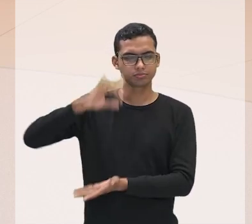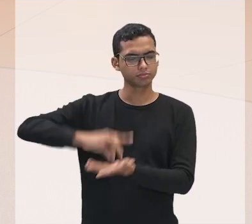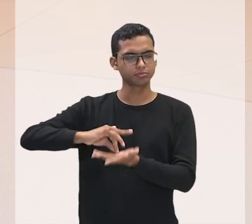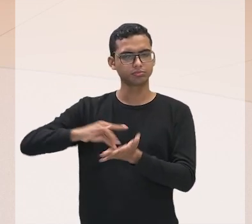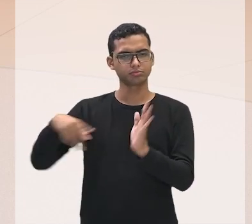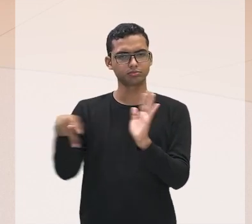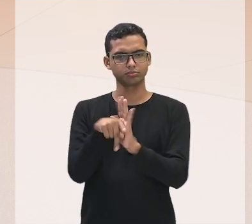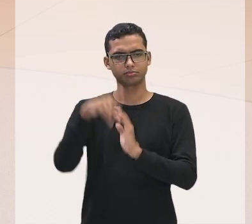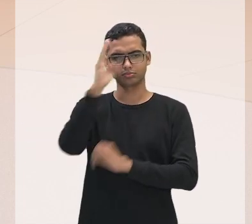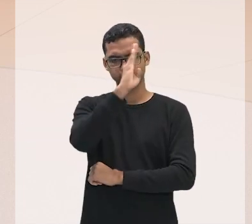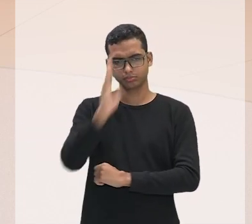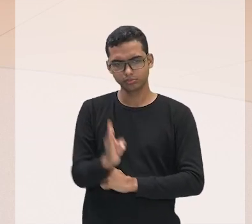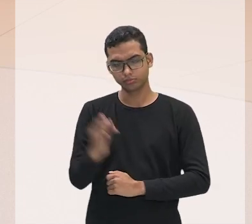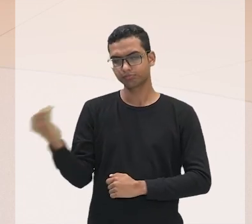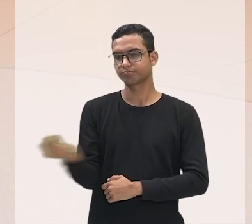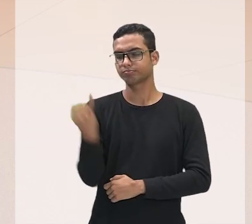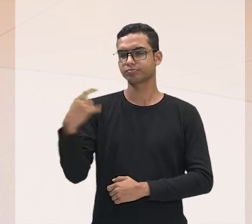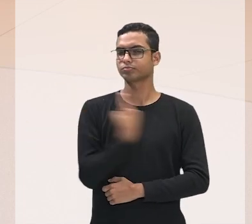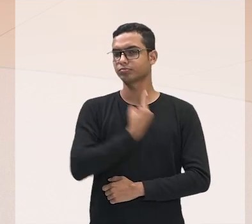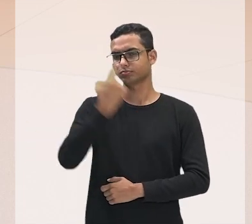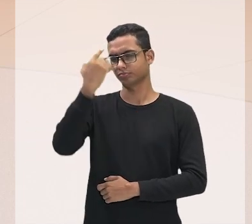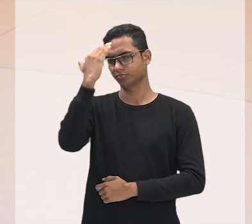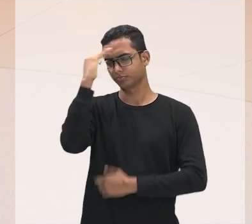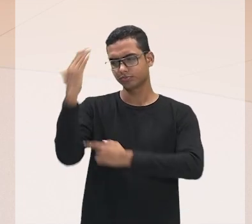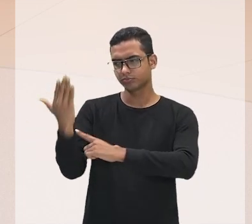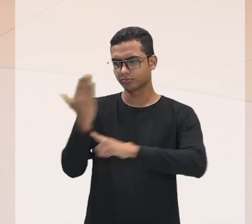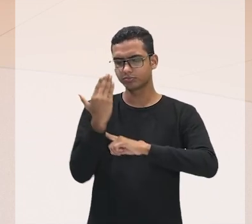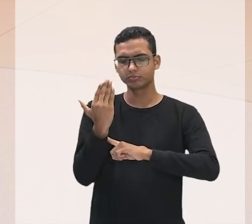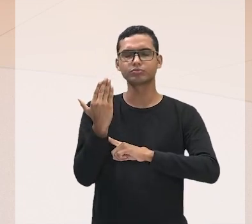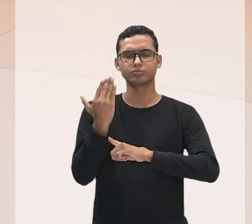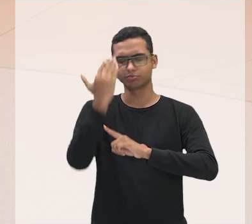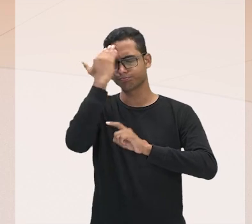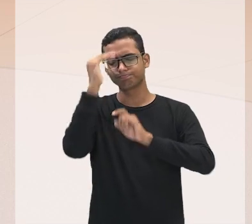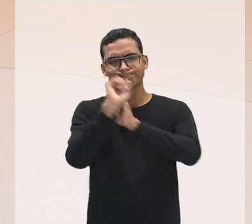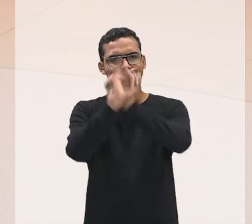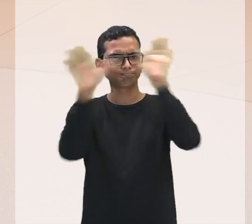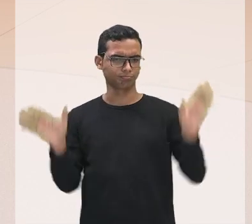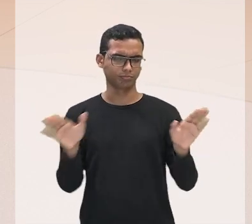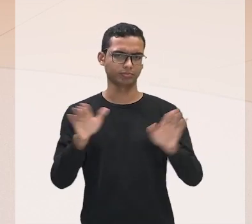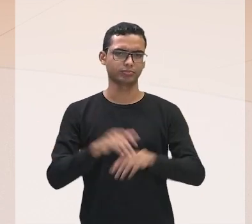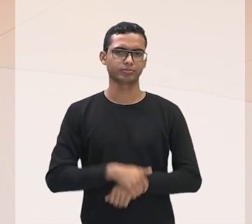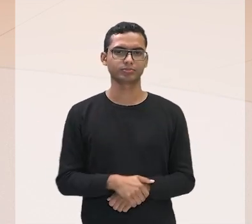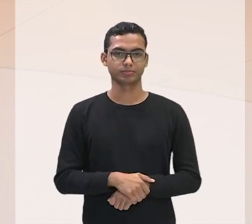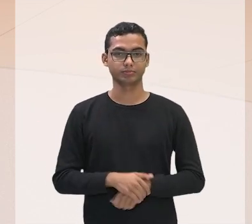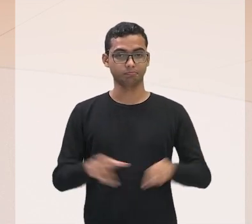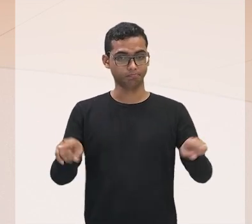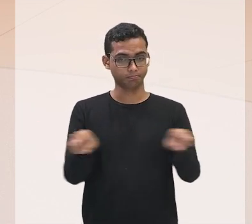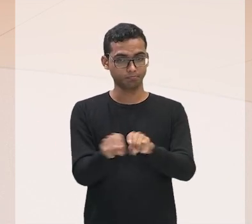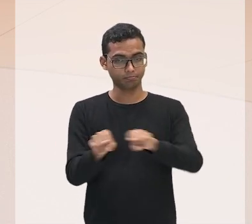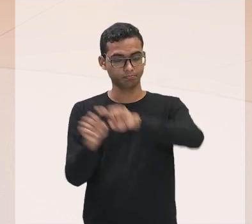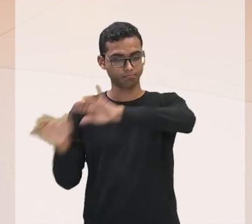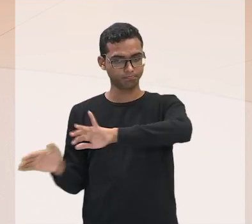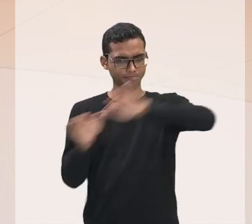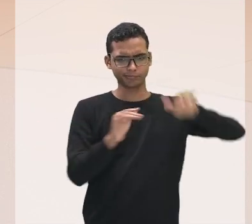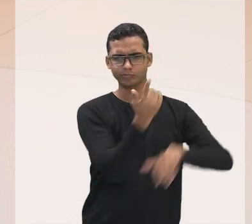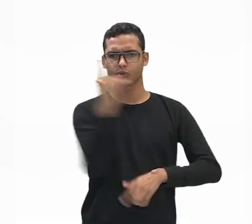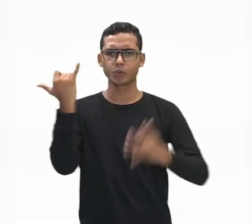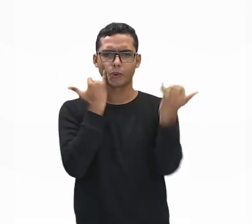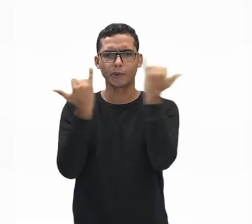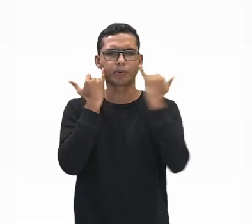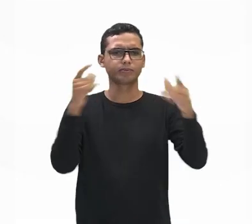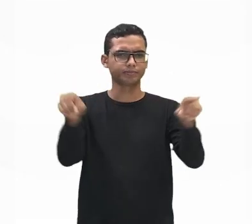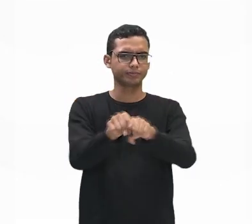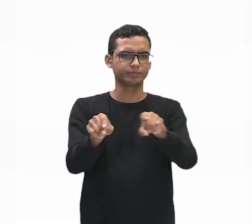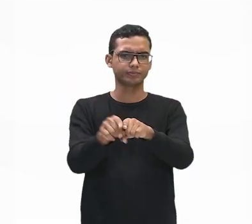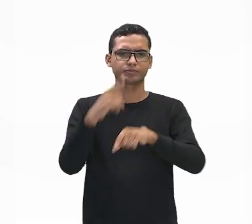e que é importante a gente entender também. Outro dado, pessoal, que ajuda um pouco a explicar isso aqui, que a gente vai ver na próxima tela